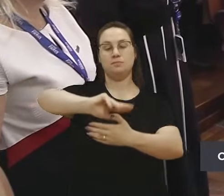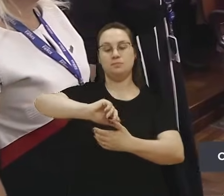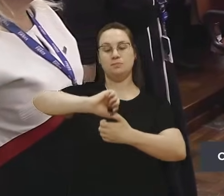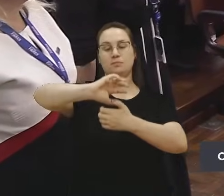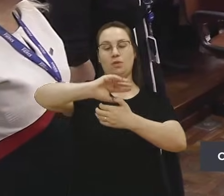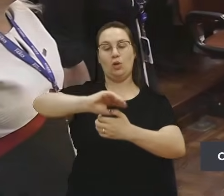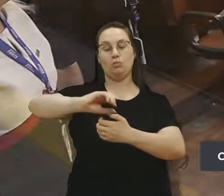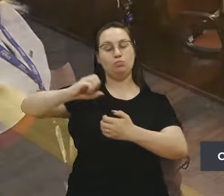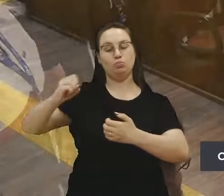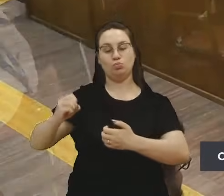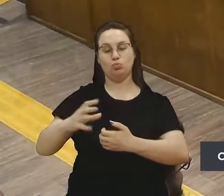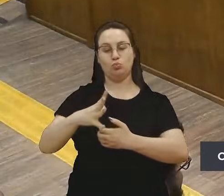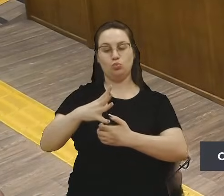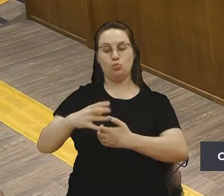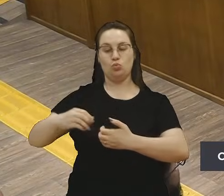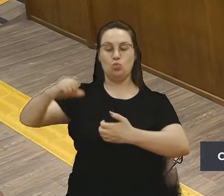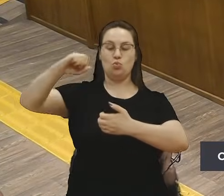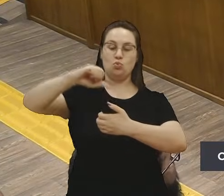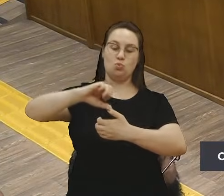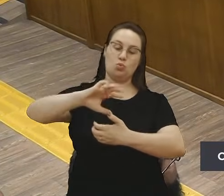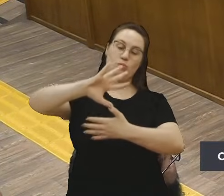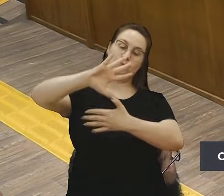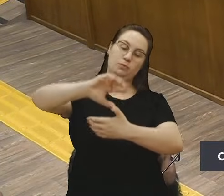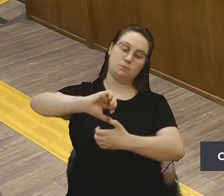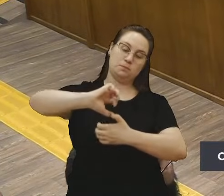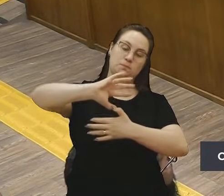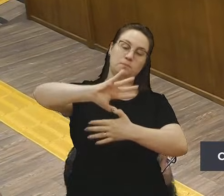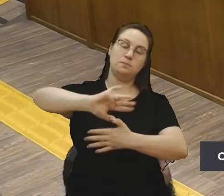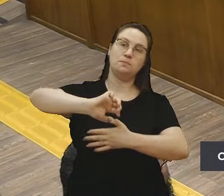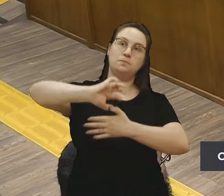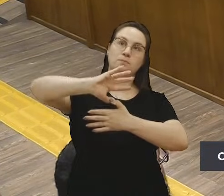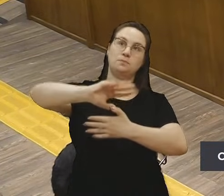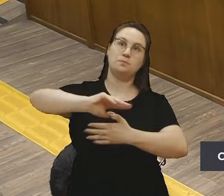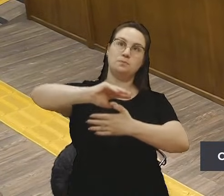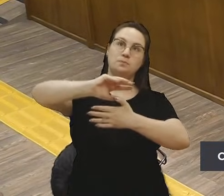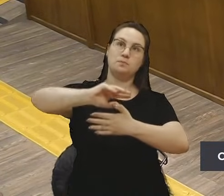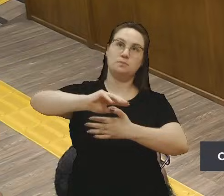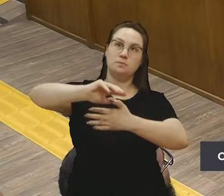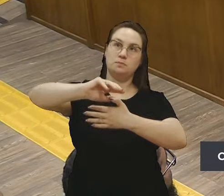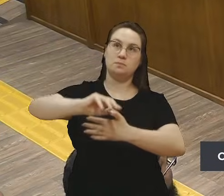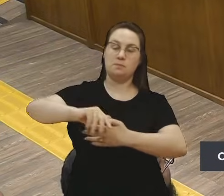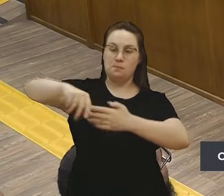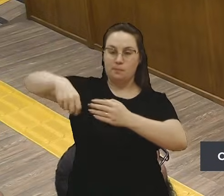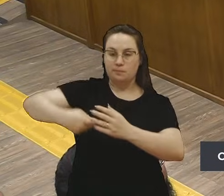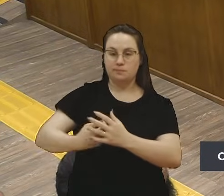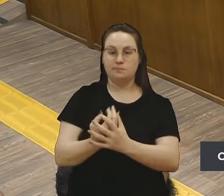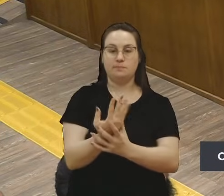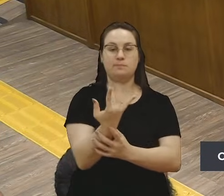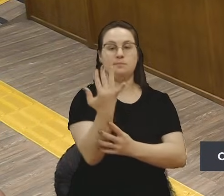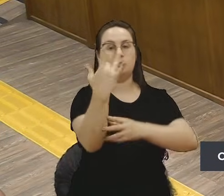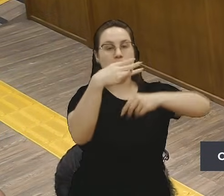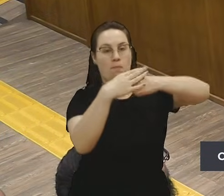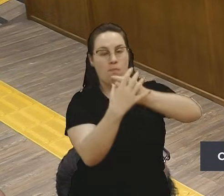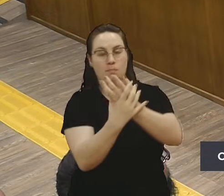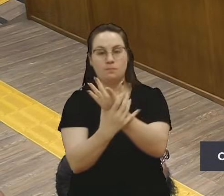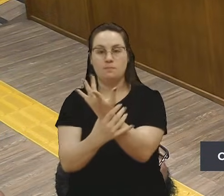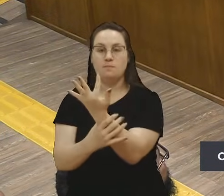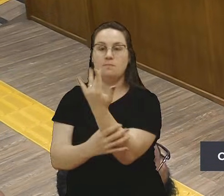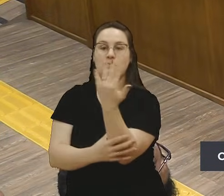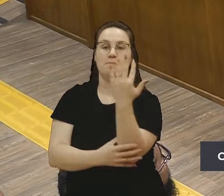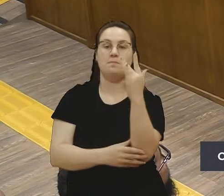América, iluminado ao sol do novo mundo. Do que a terra